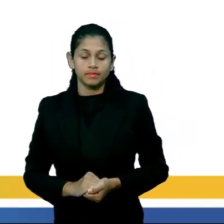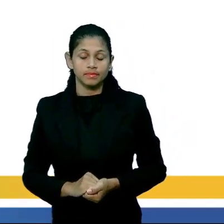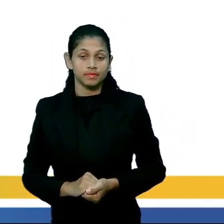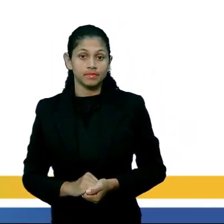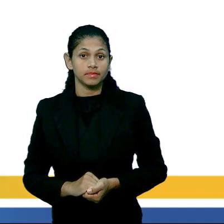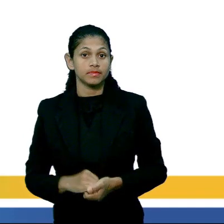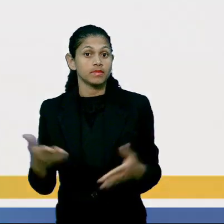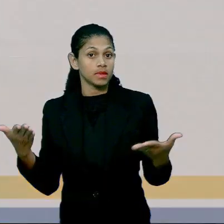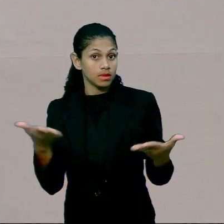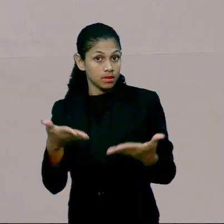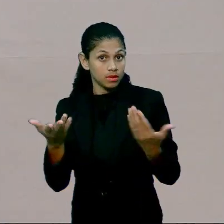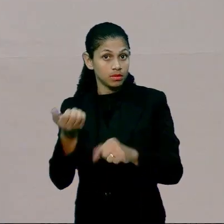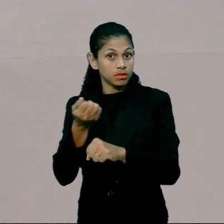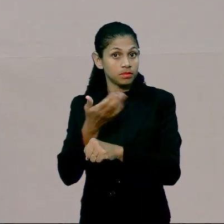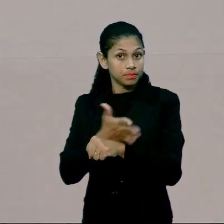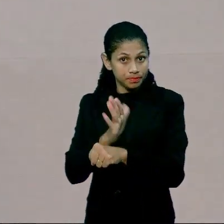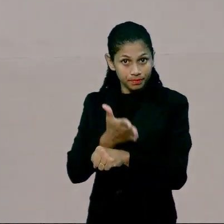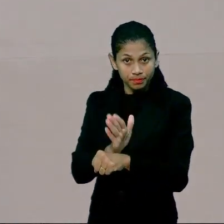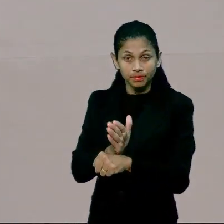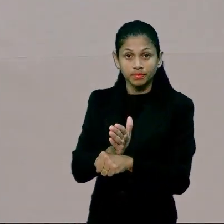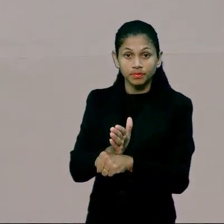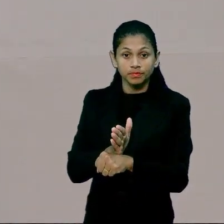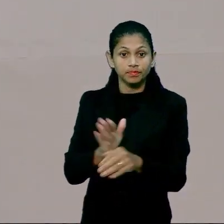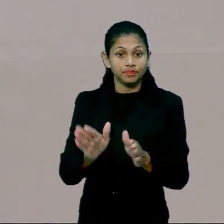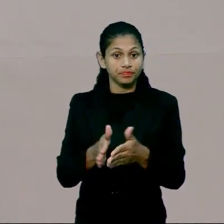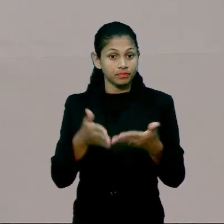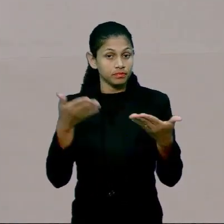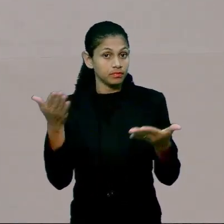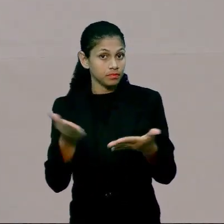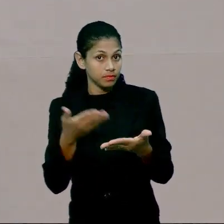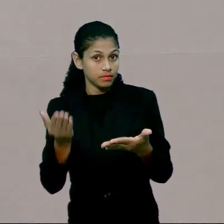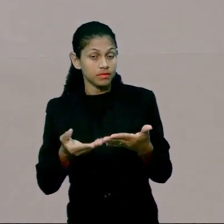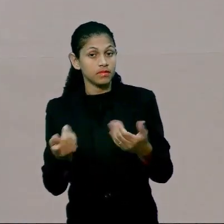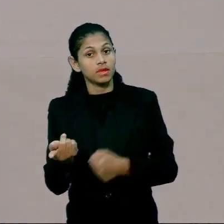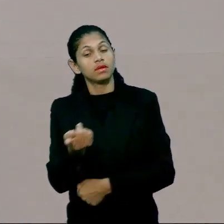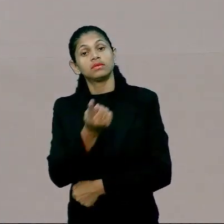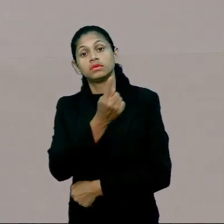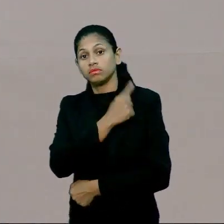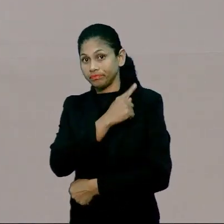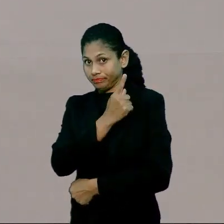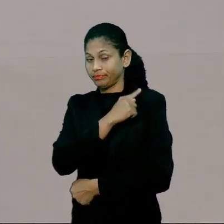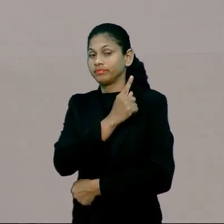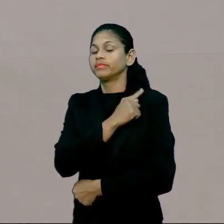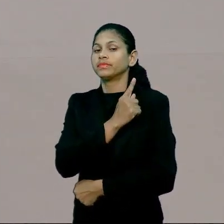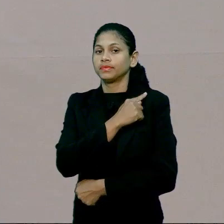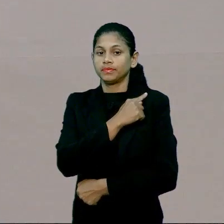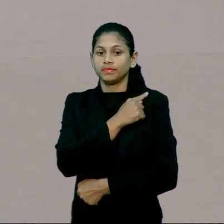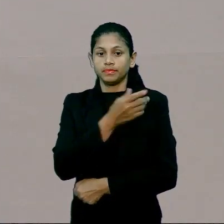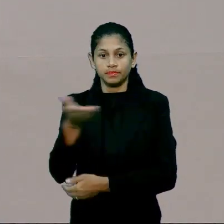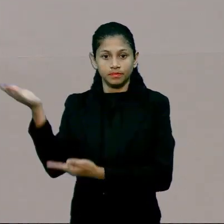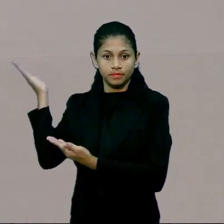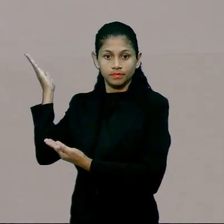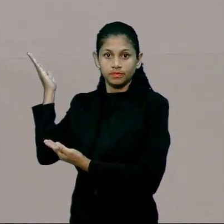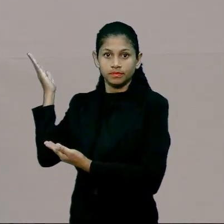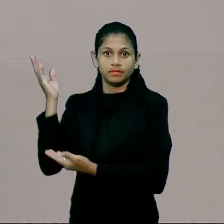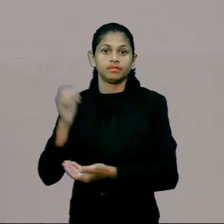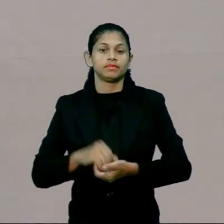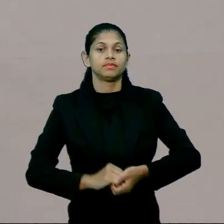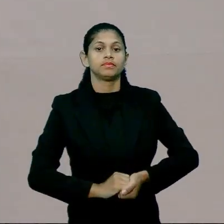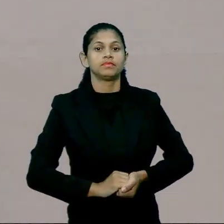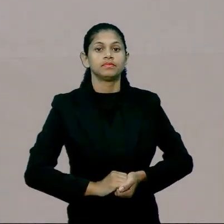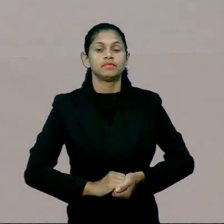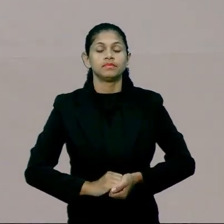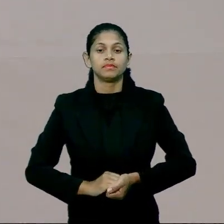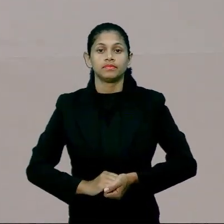Vamos agora aos nossos exercícios. Em mãos você vai ter o livro Resolve Enem do primeiro ano,